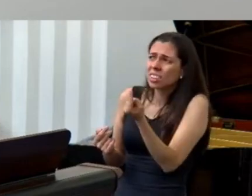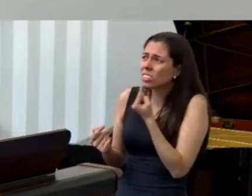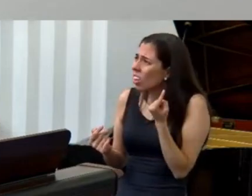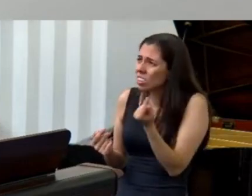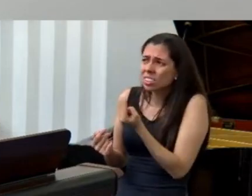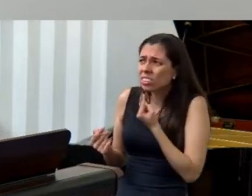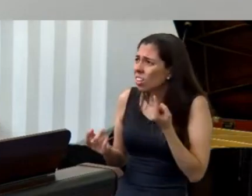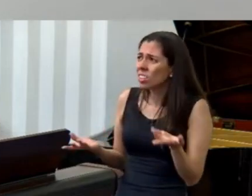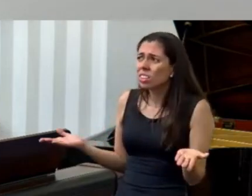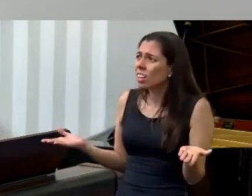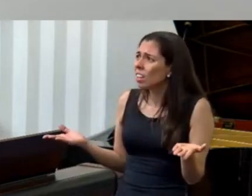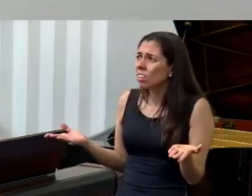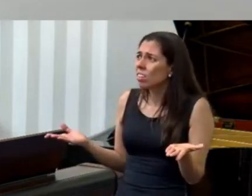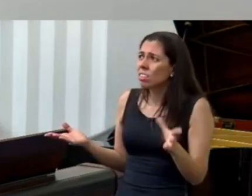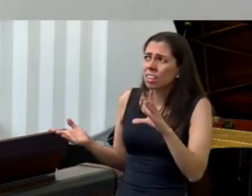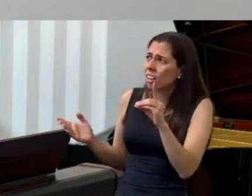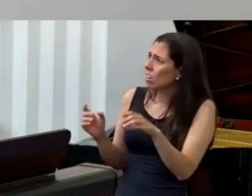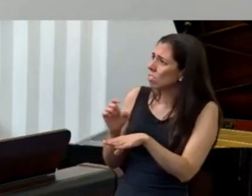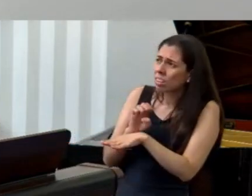Míope.